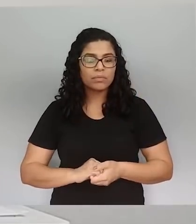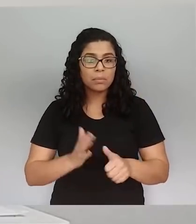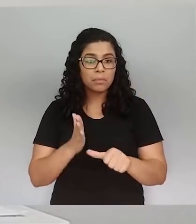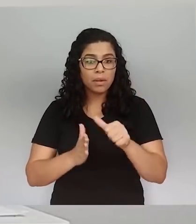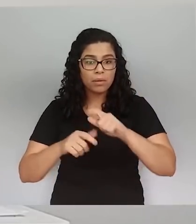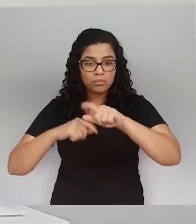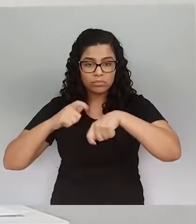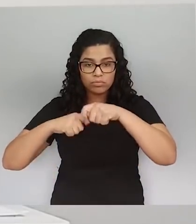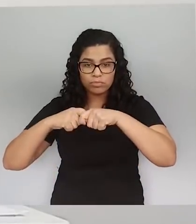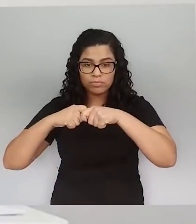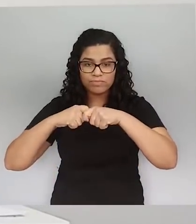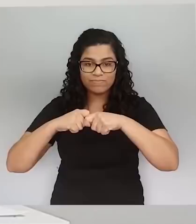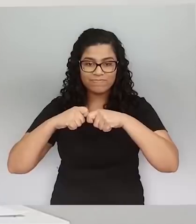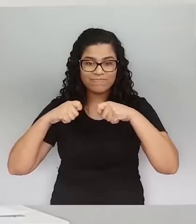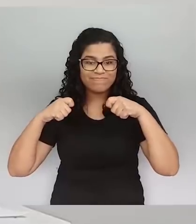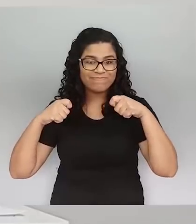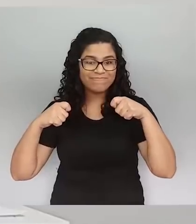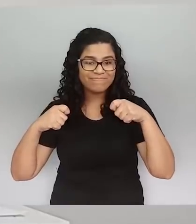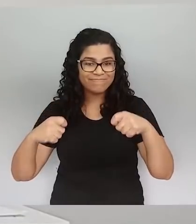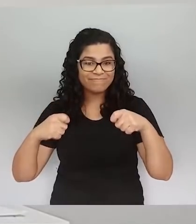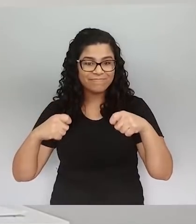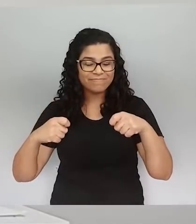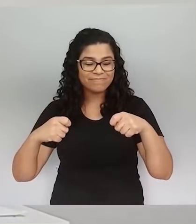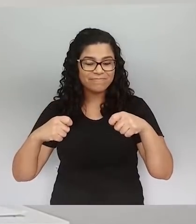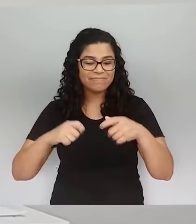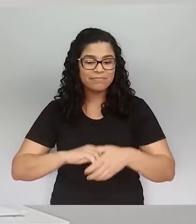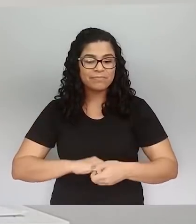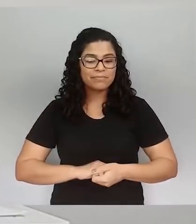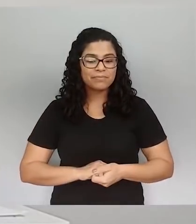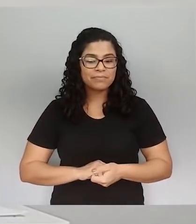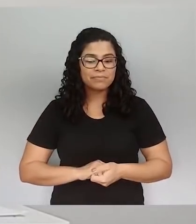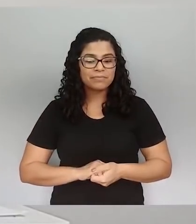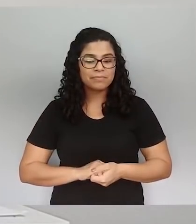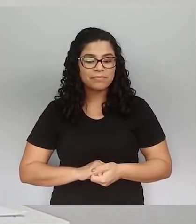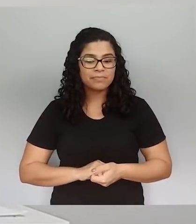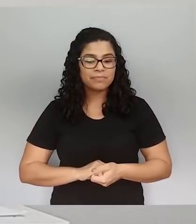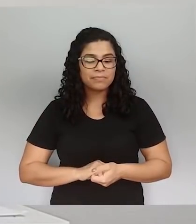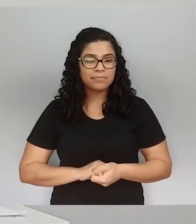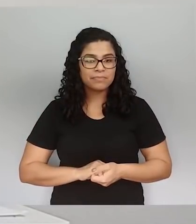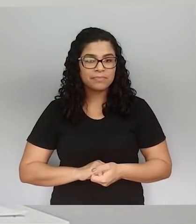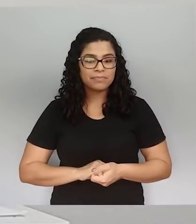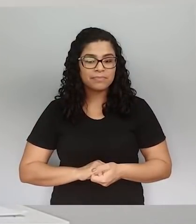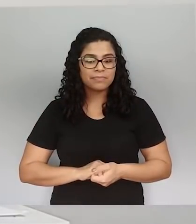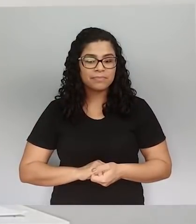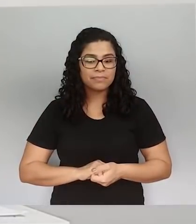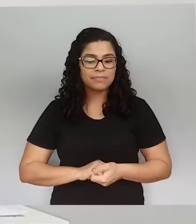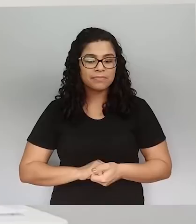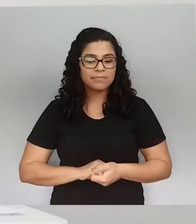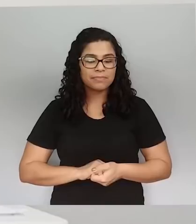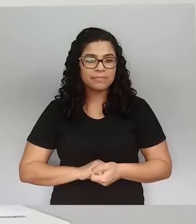Um copo reciclável, eu utilizei um copo de iogurte